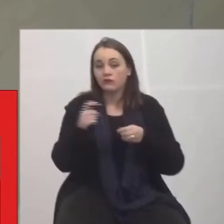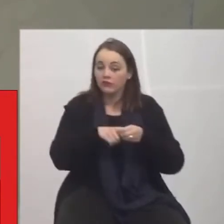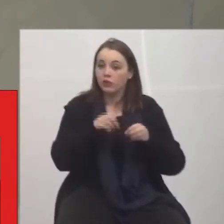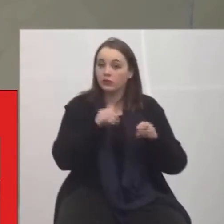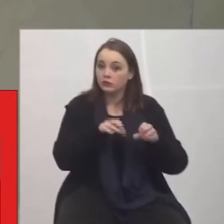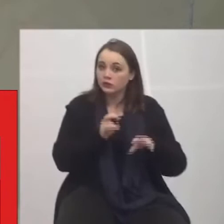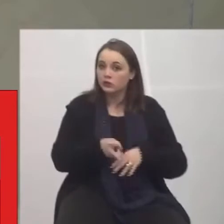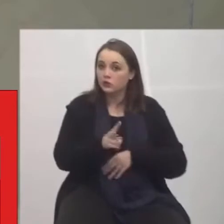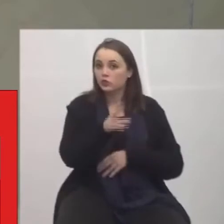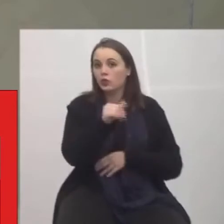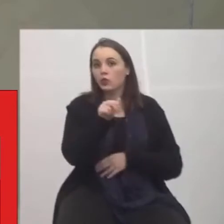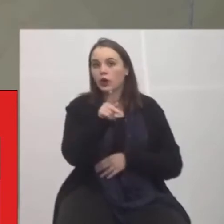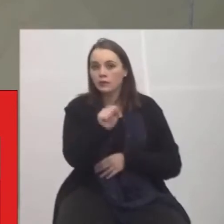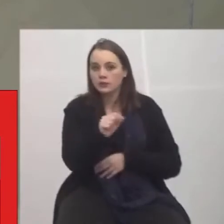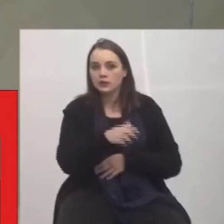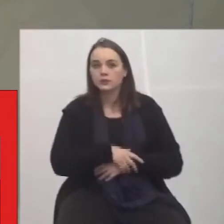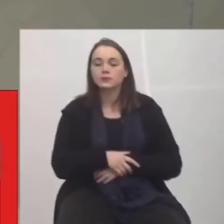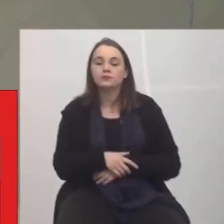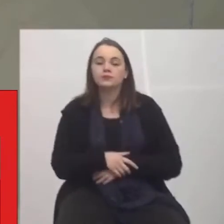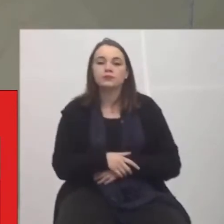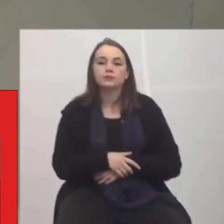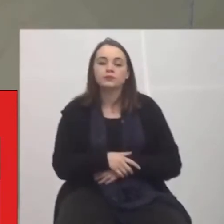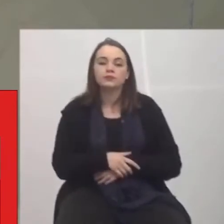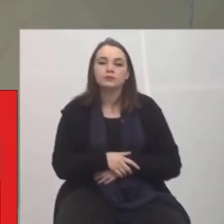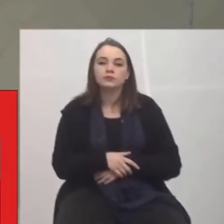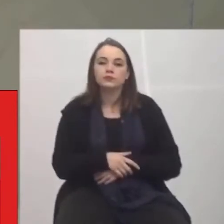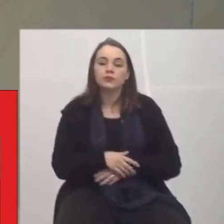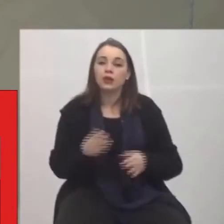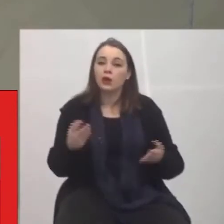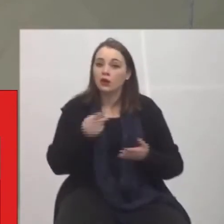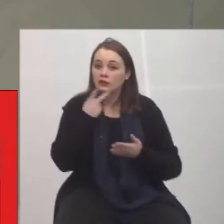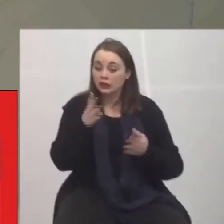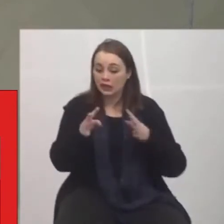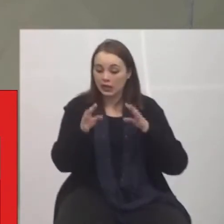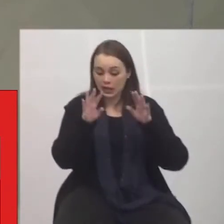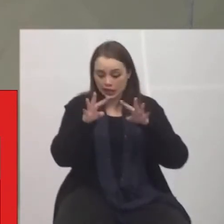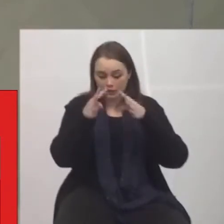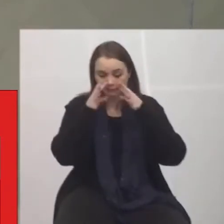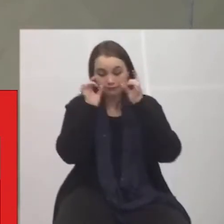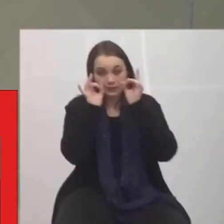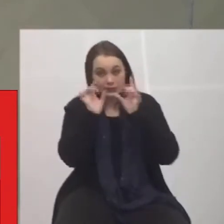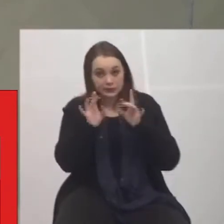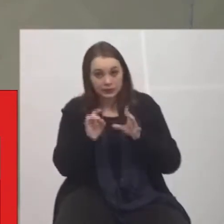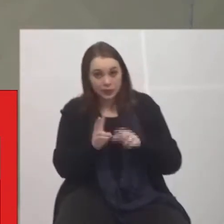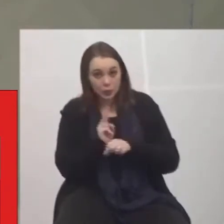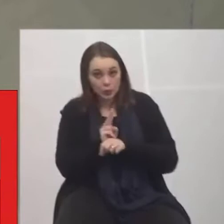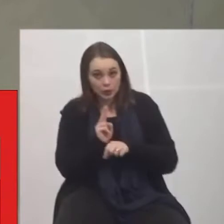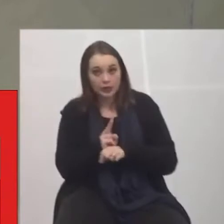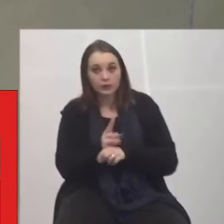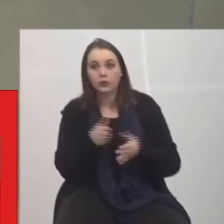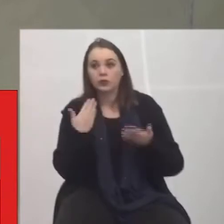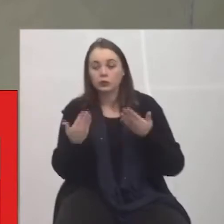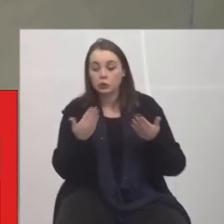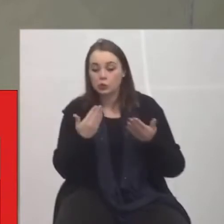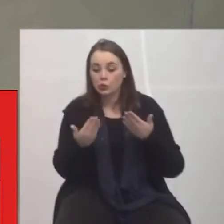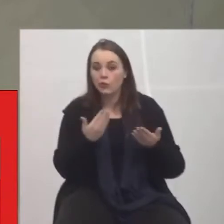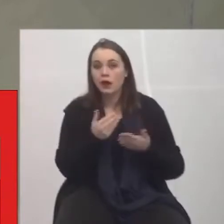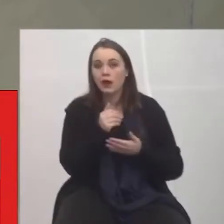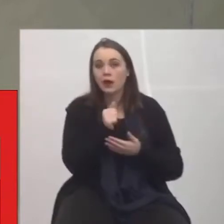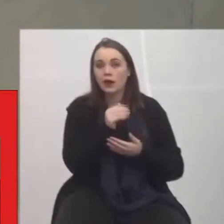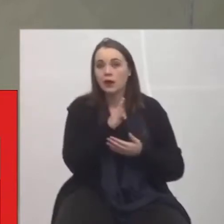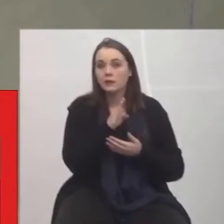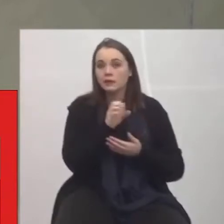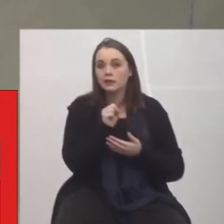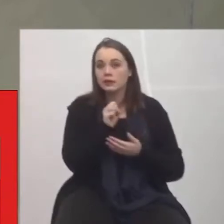tá? Com relação à atenção especializada, quando a gente compara, né, o absenteísmo, que é